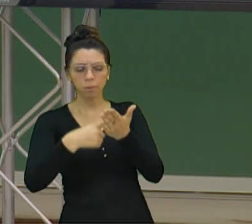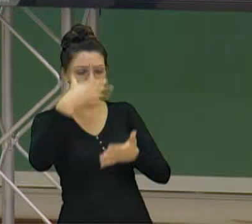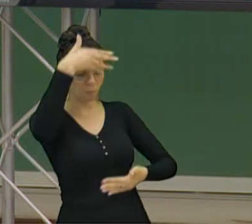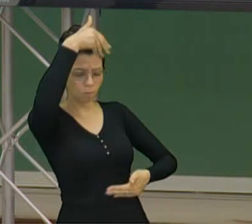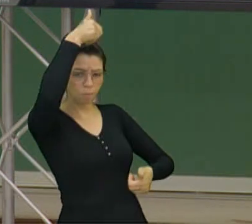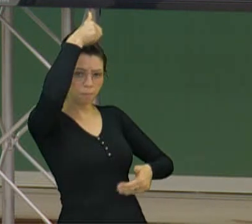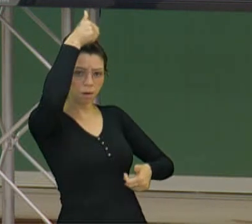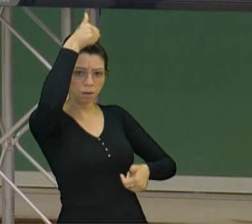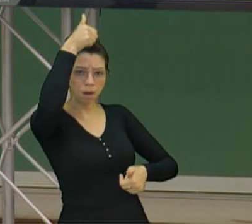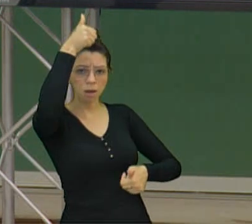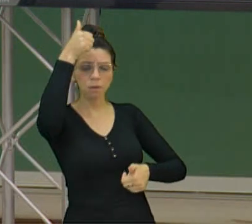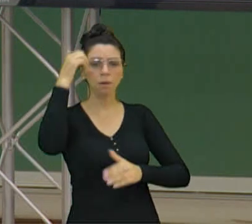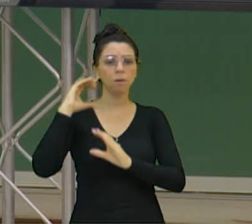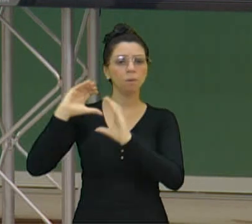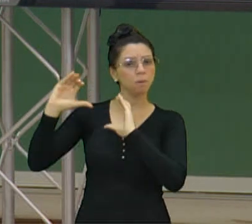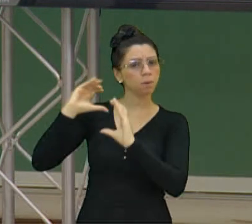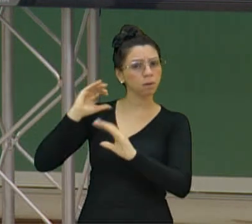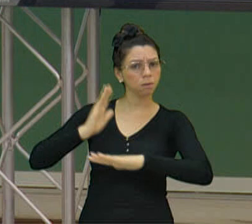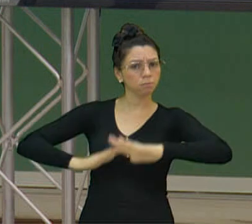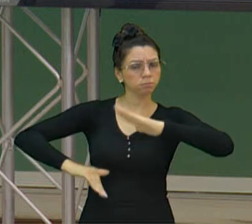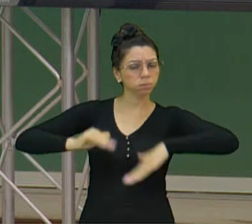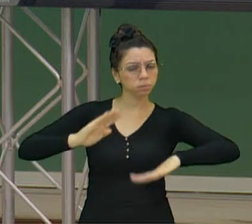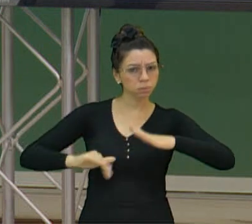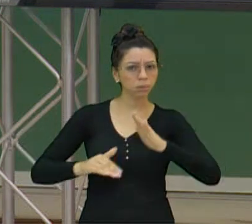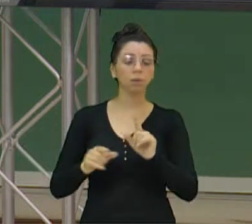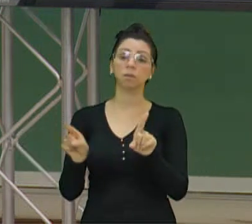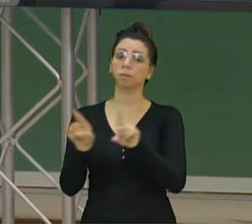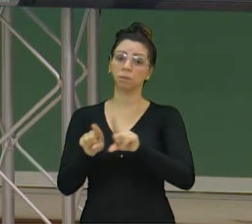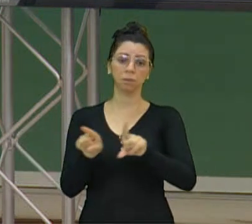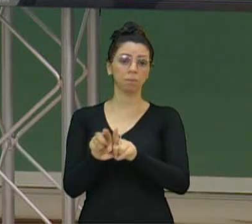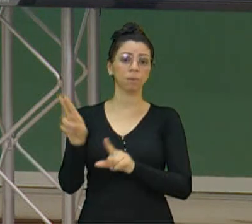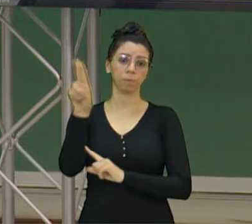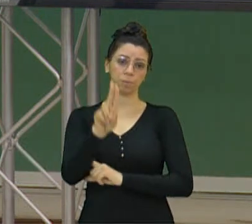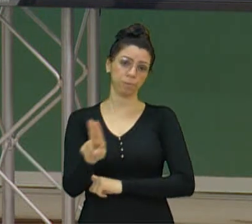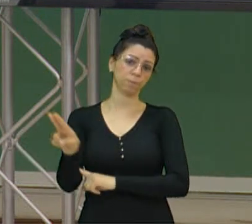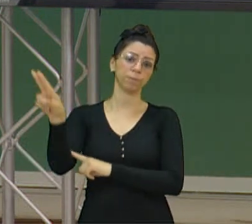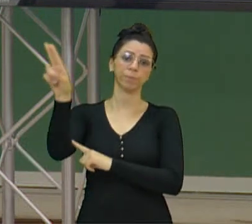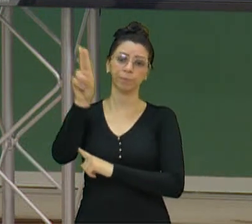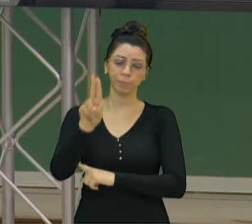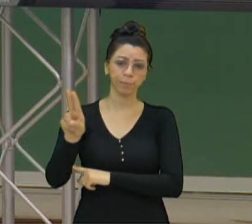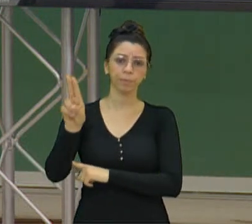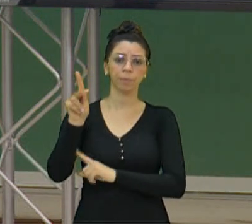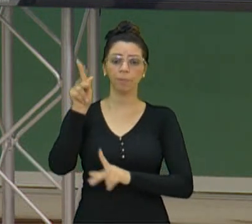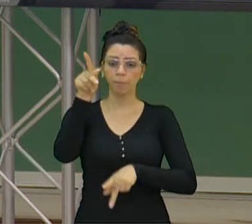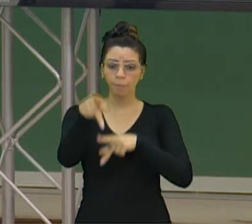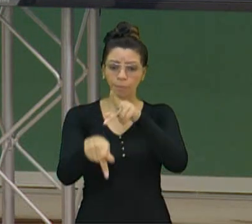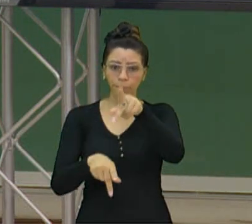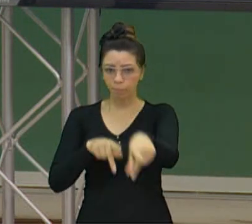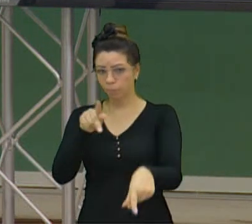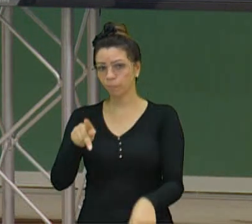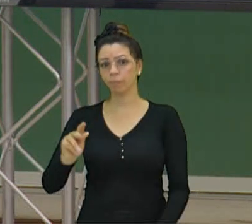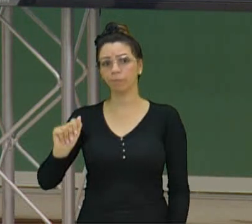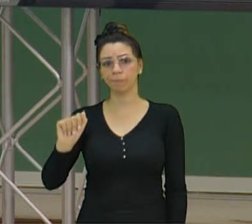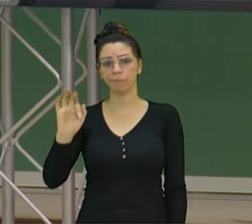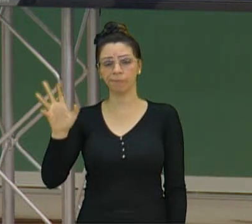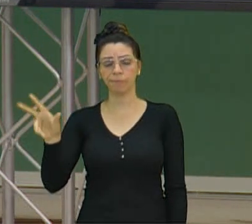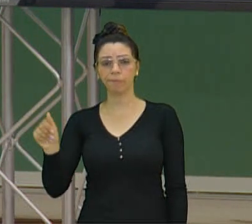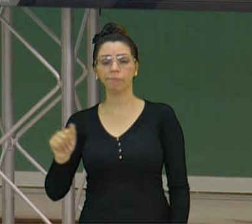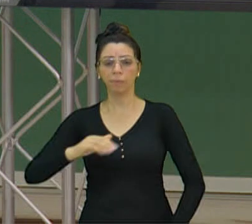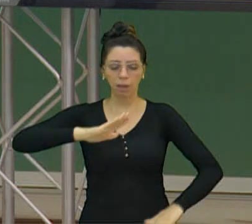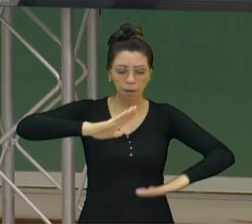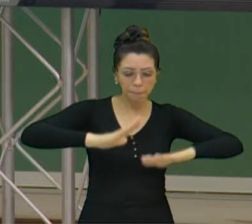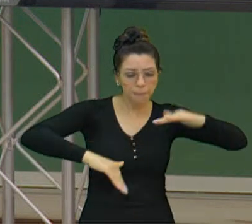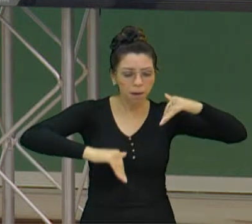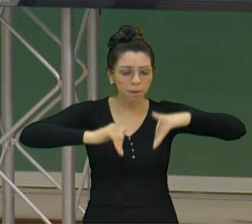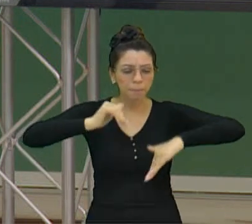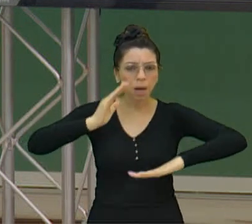por meio do tambor. Essa forma de comunicação também foi usada pelos africanos, em que as batidas